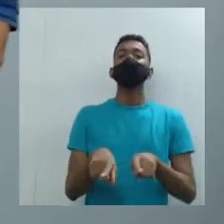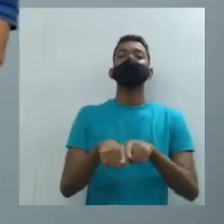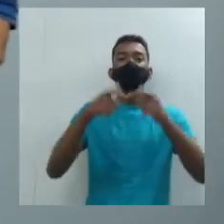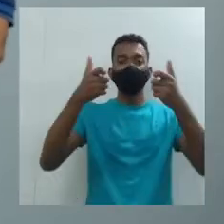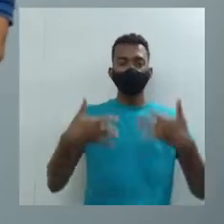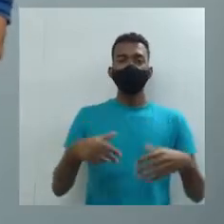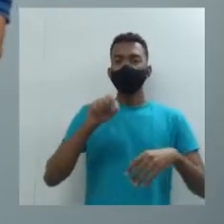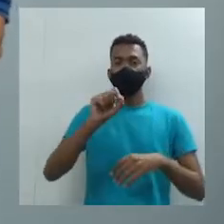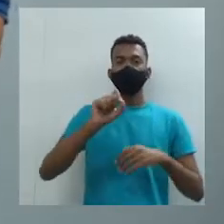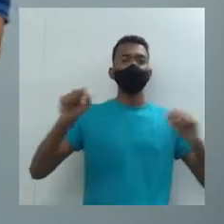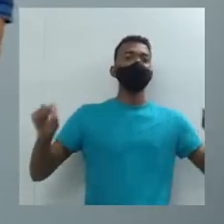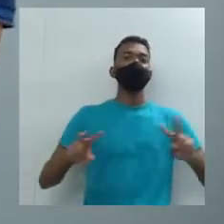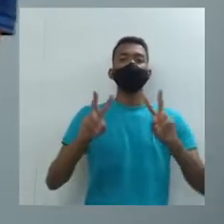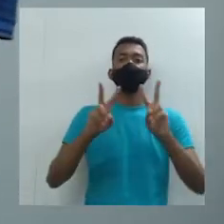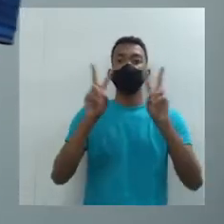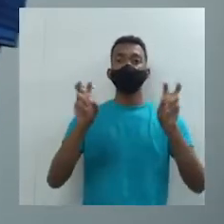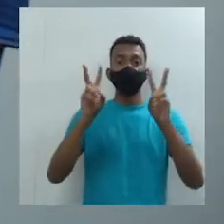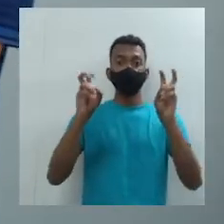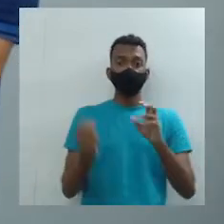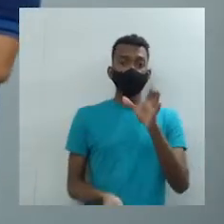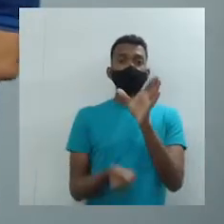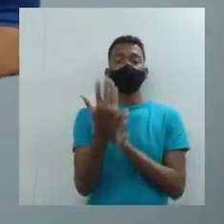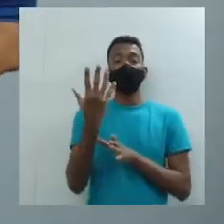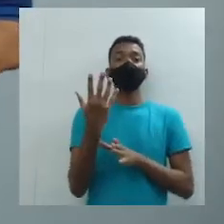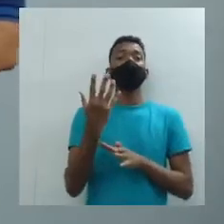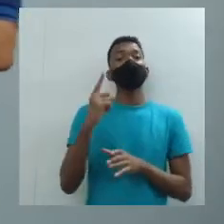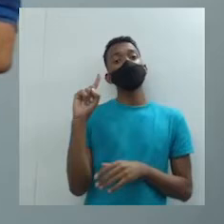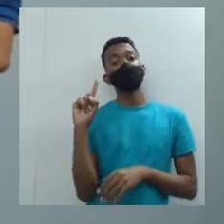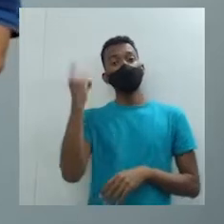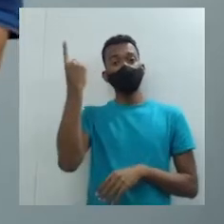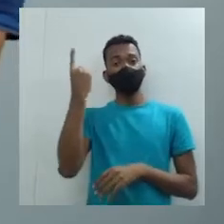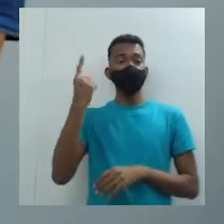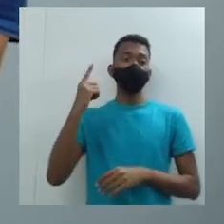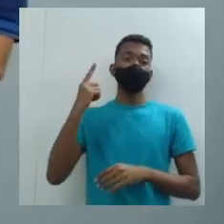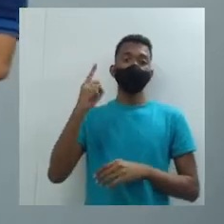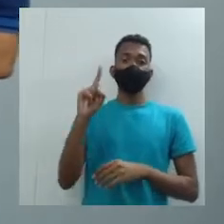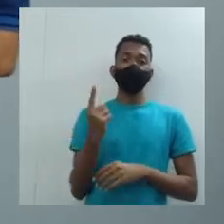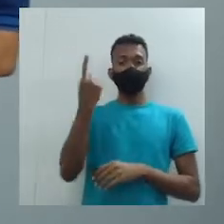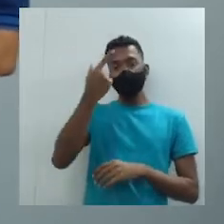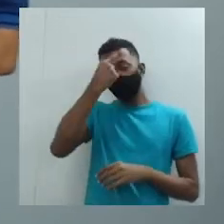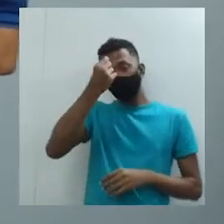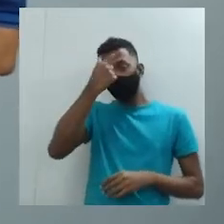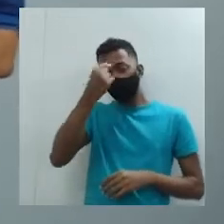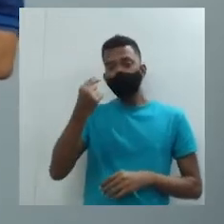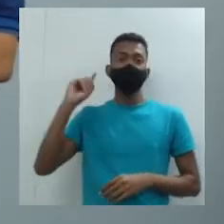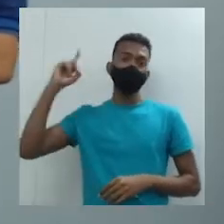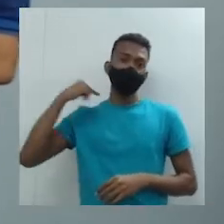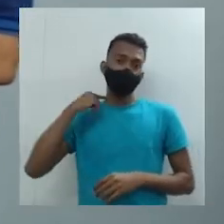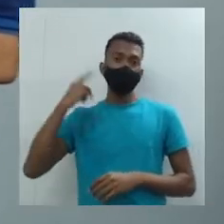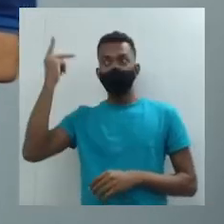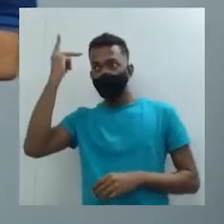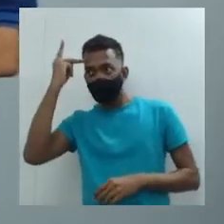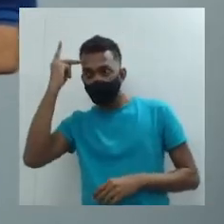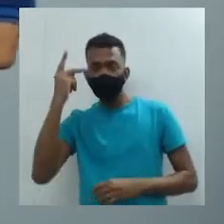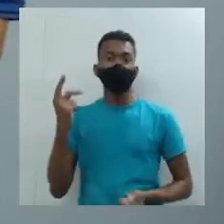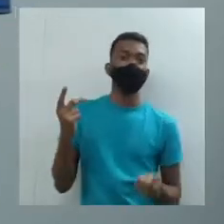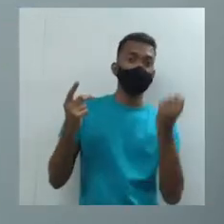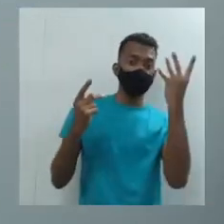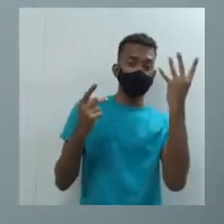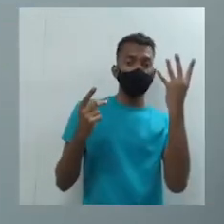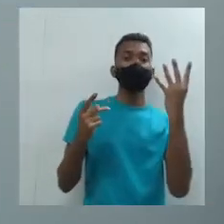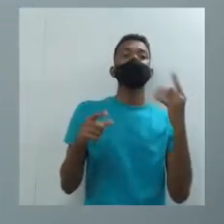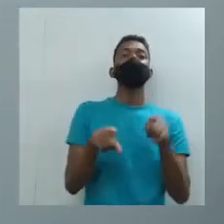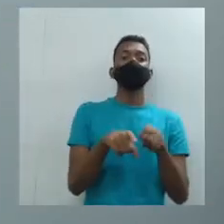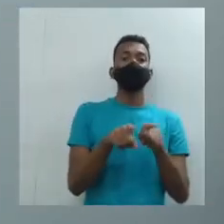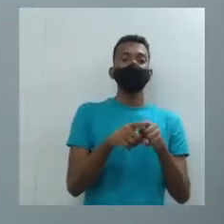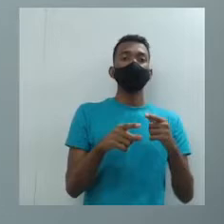duas primeiras faculdades de Direito do país surgiram em São Paulo, a Faculdade de Direito do Largo do São Francisco e a Faculdade de Direito do Recife. Também